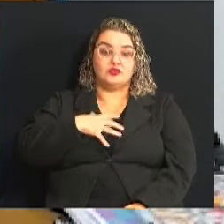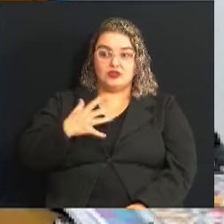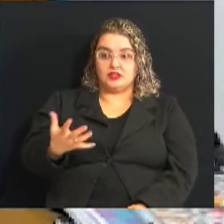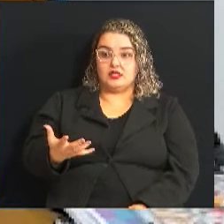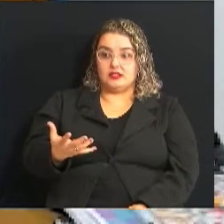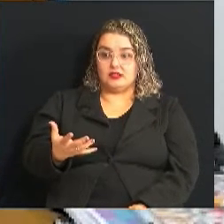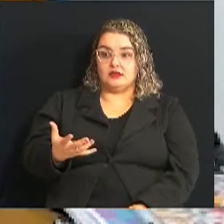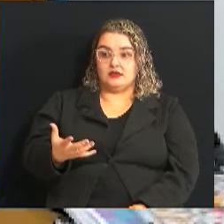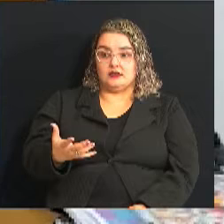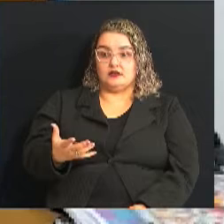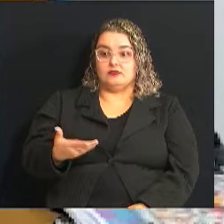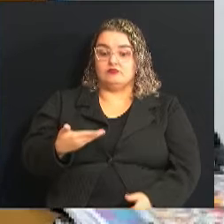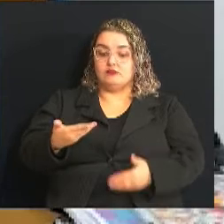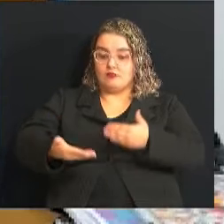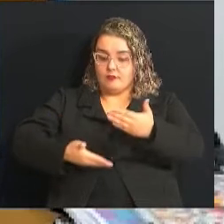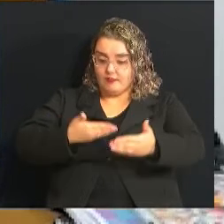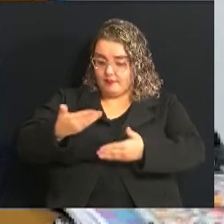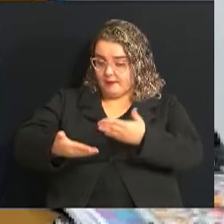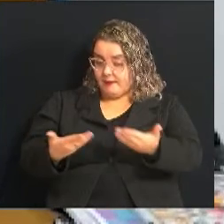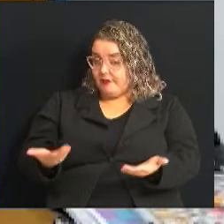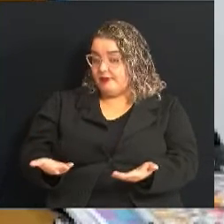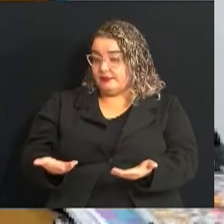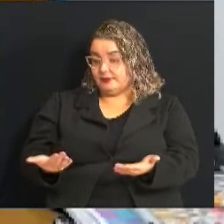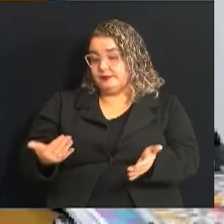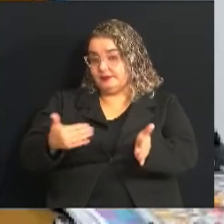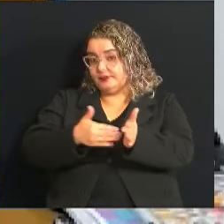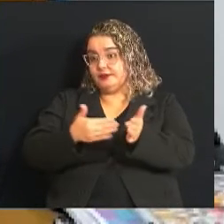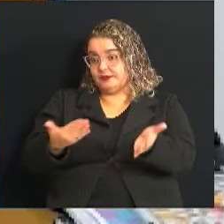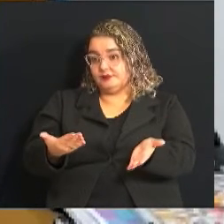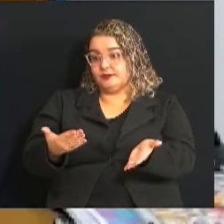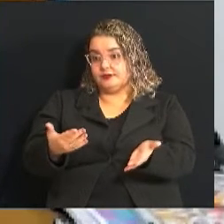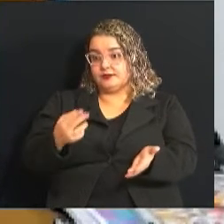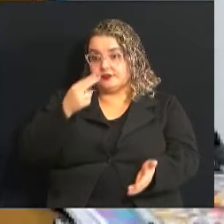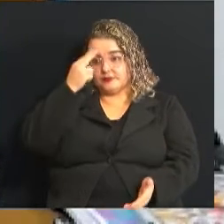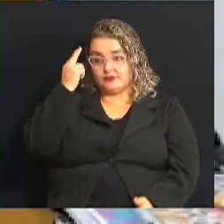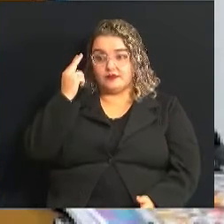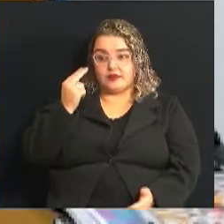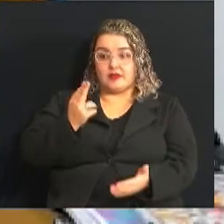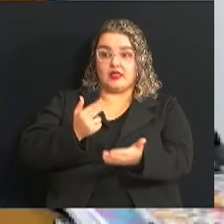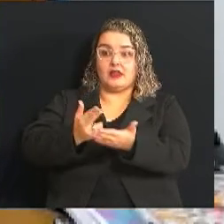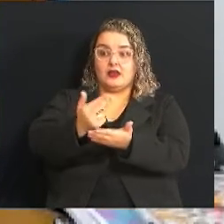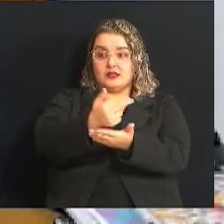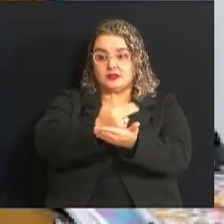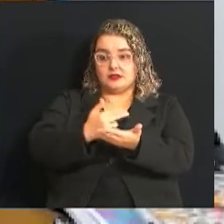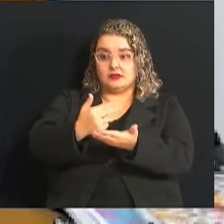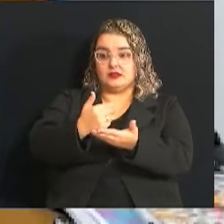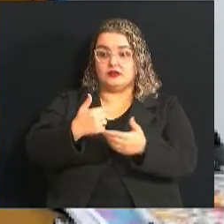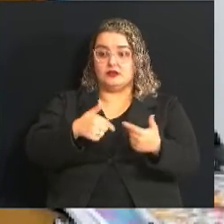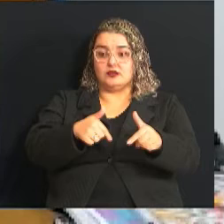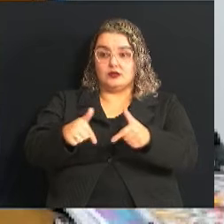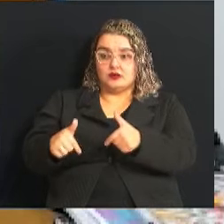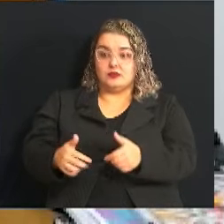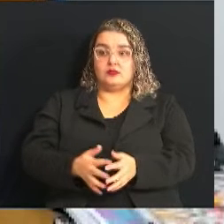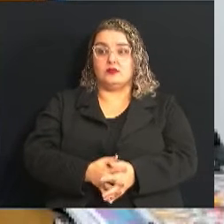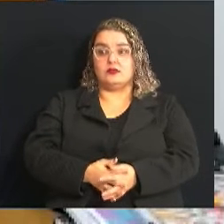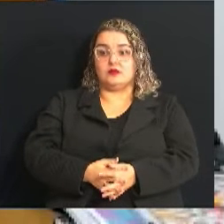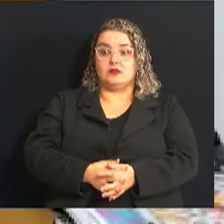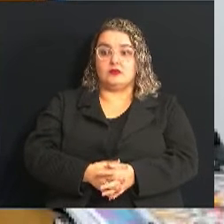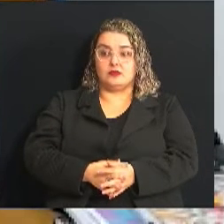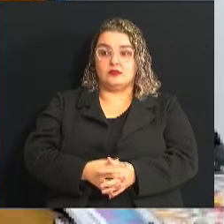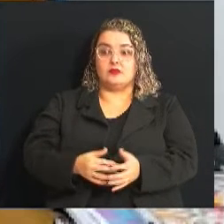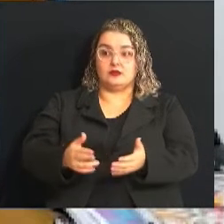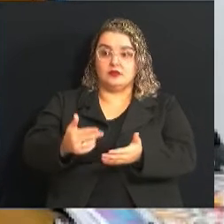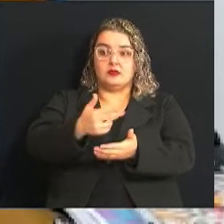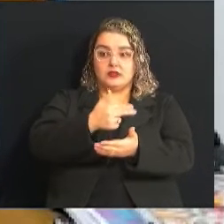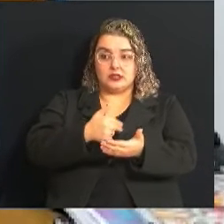elas lidam, até, Gabriel, na forma de desenho, quando você trabalha com um trabalho desenho com as